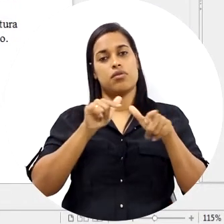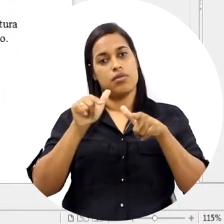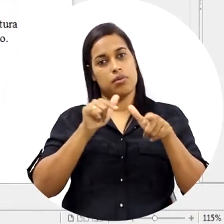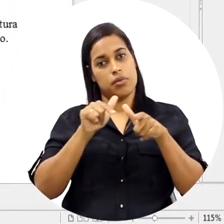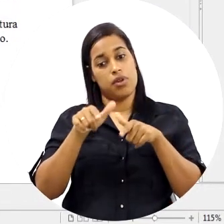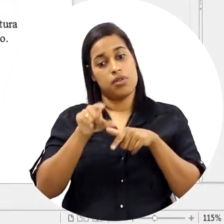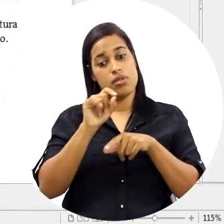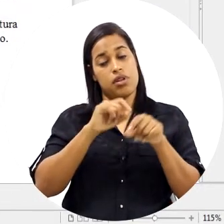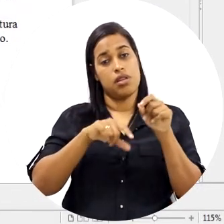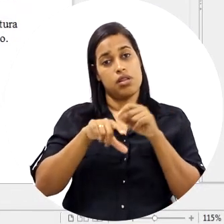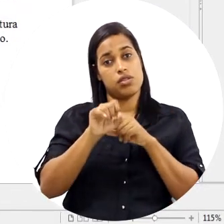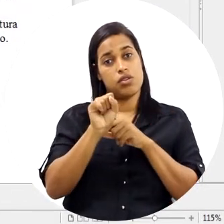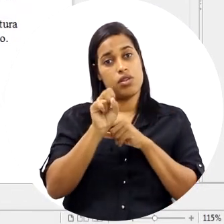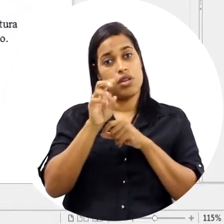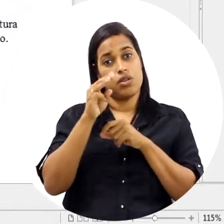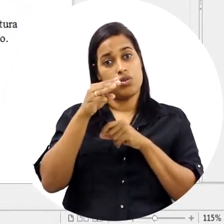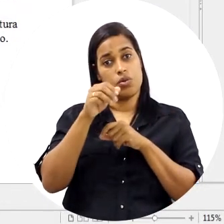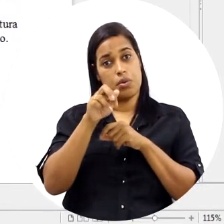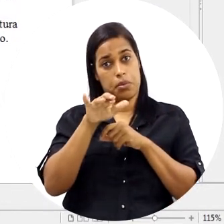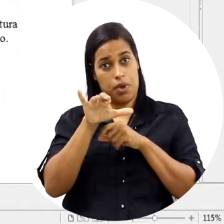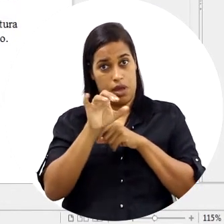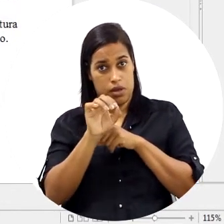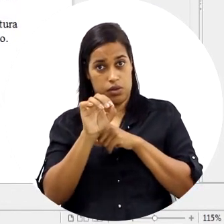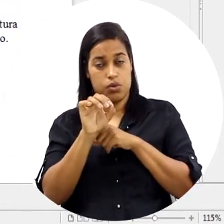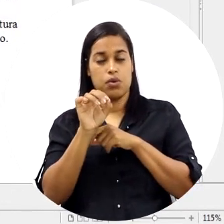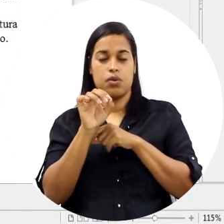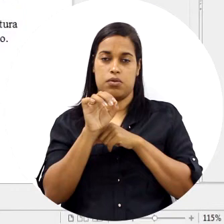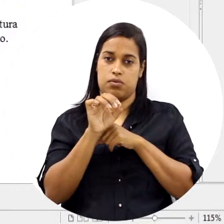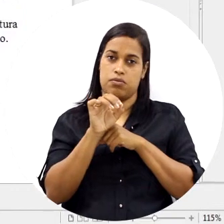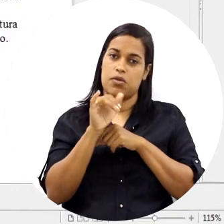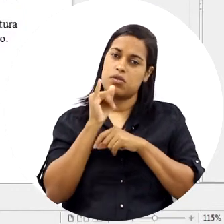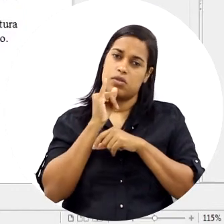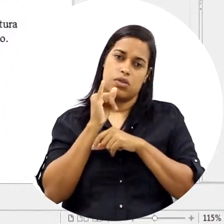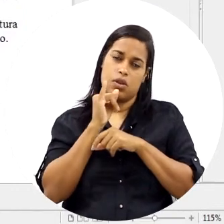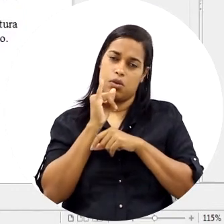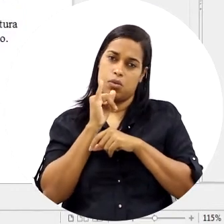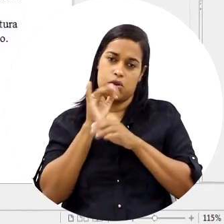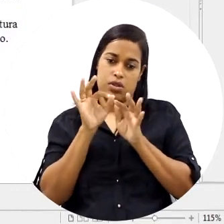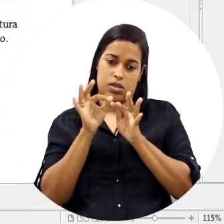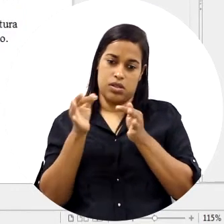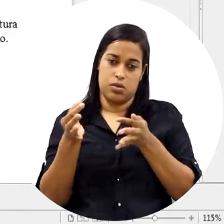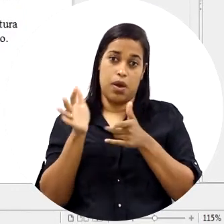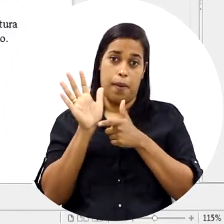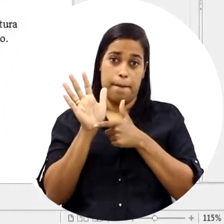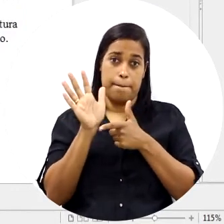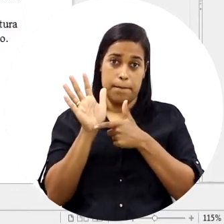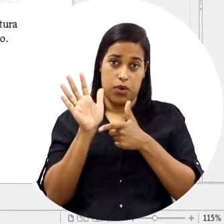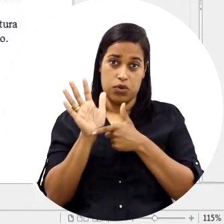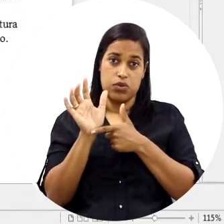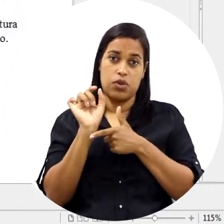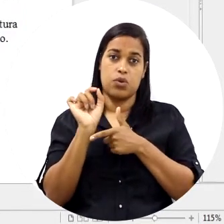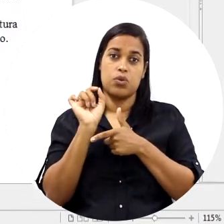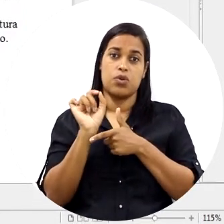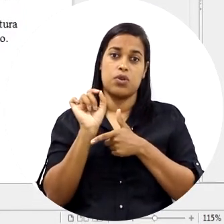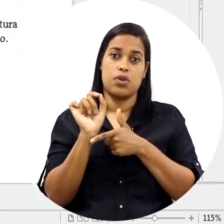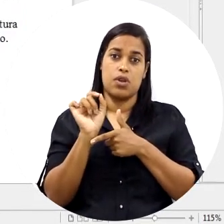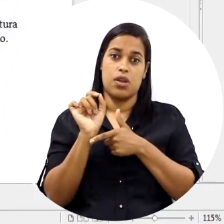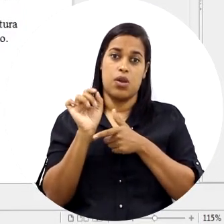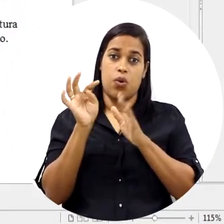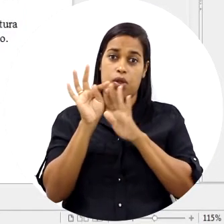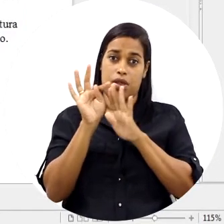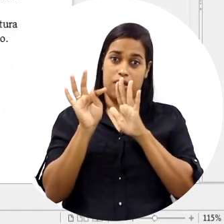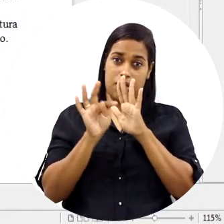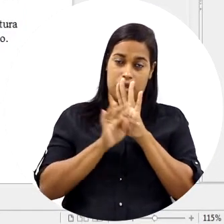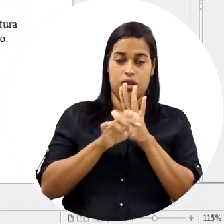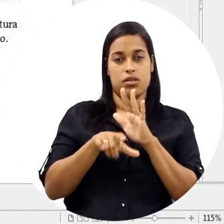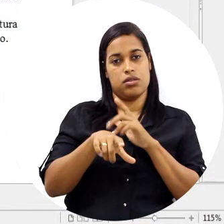gente vai selecionar o índice sumário, que é o que a gente vai exemplificar, e é mostrado aqui na entrada justamente a parte do texto